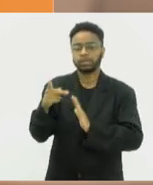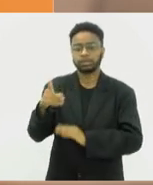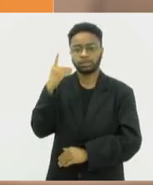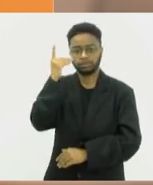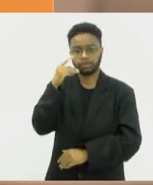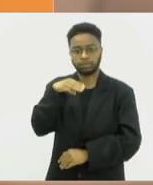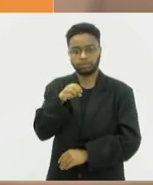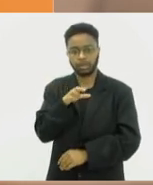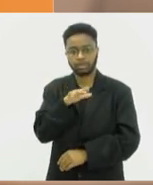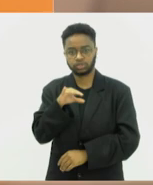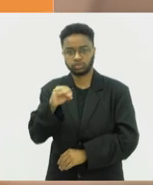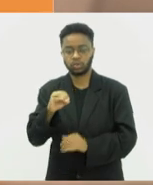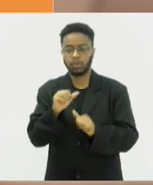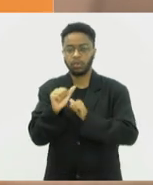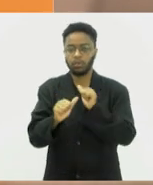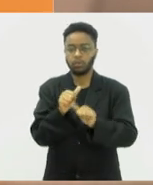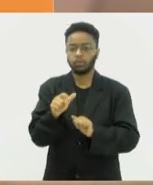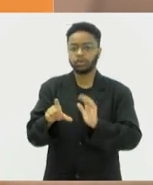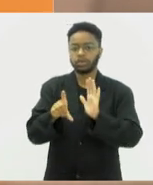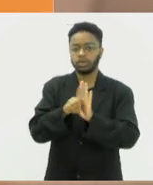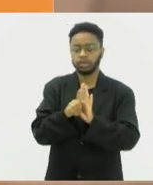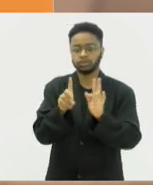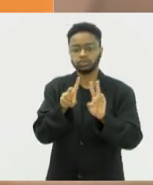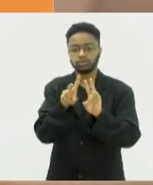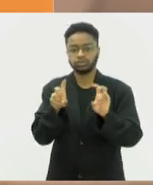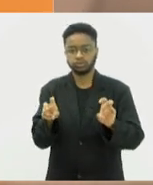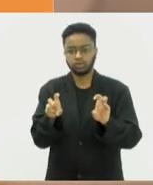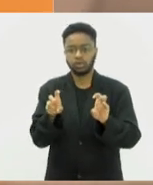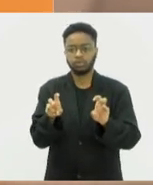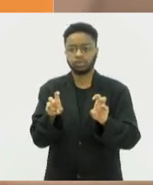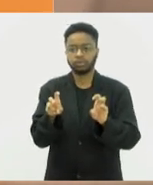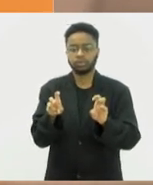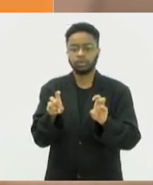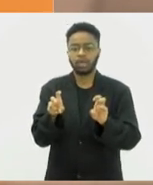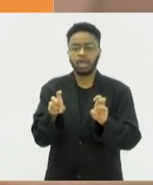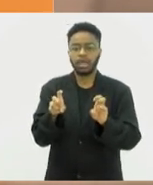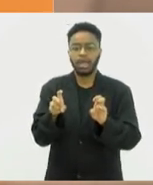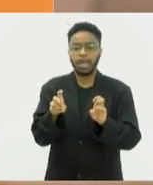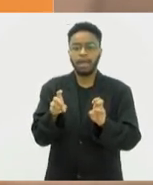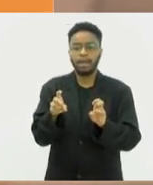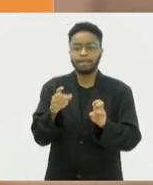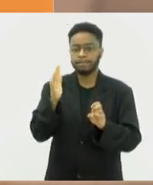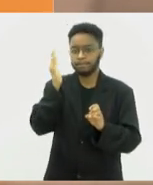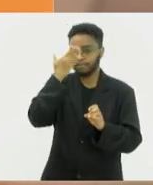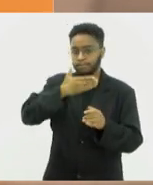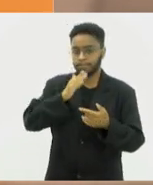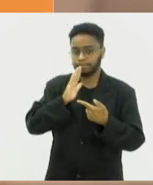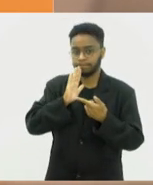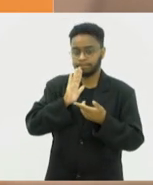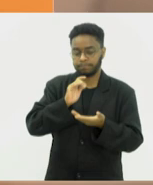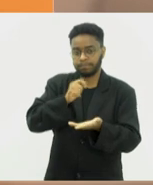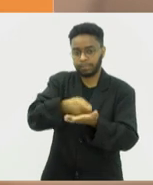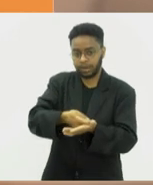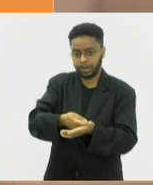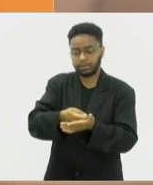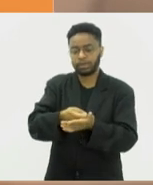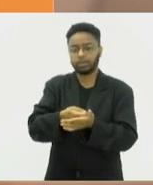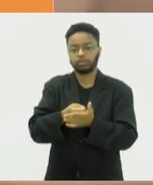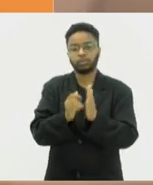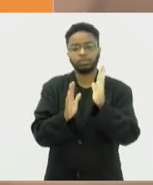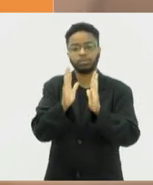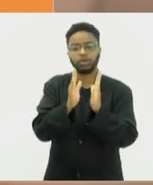Canella, que altera a legislação sobre a durabilidade dos comprovantes de pagamento impressos. Em